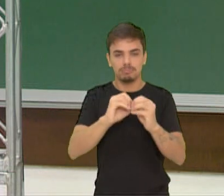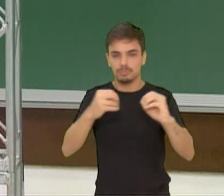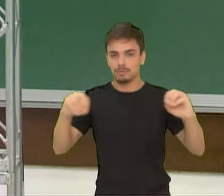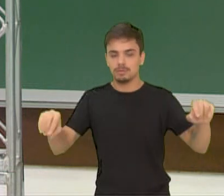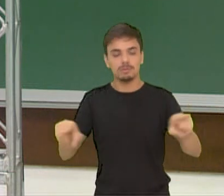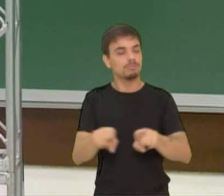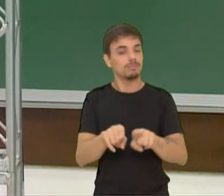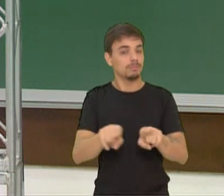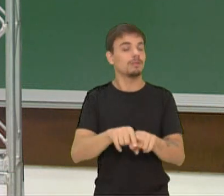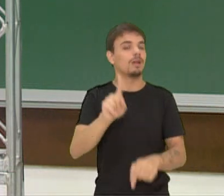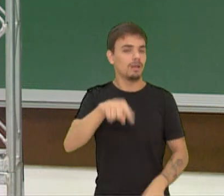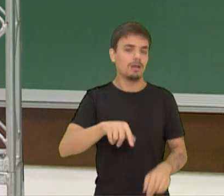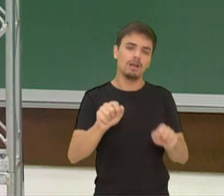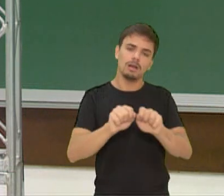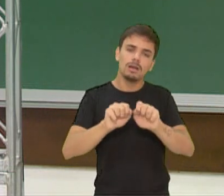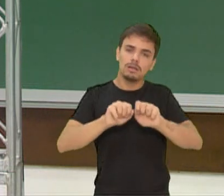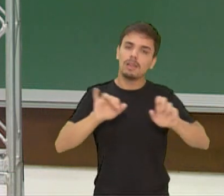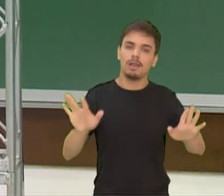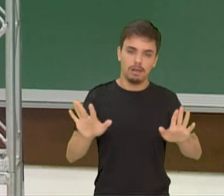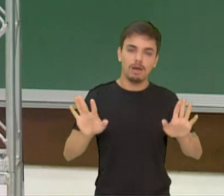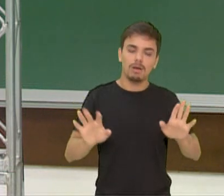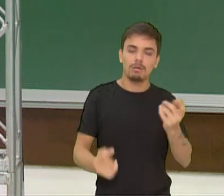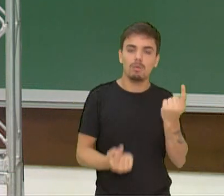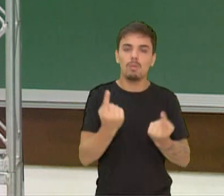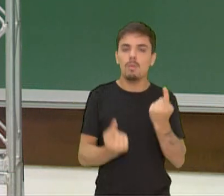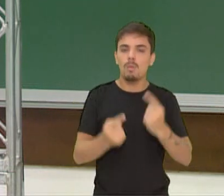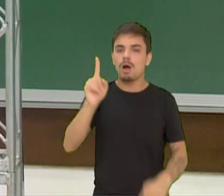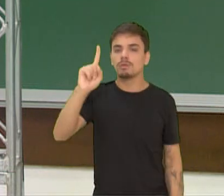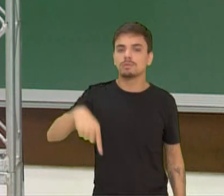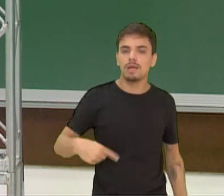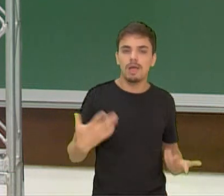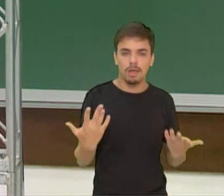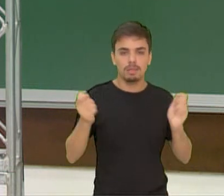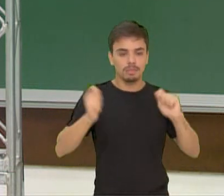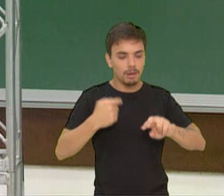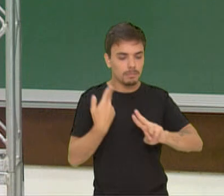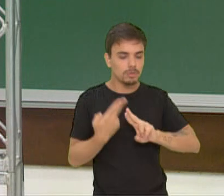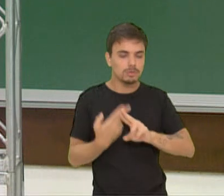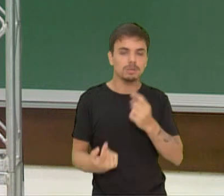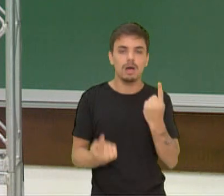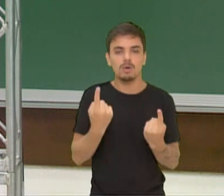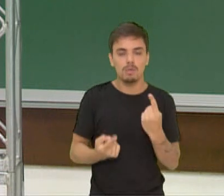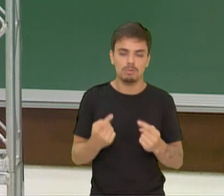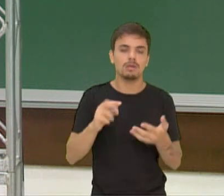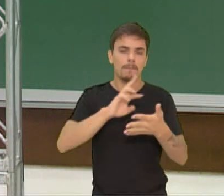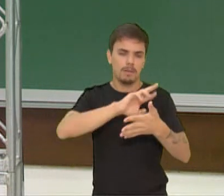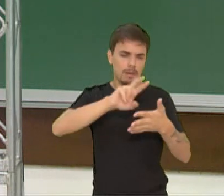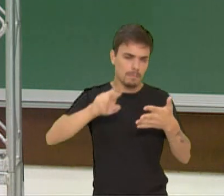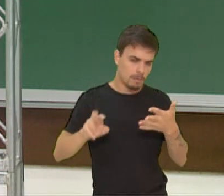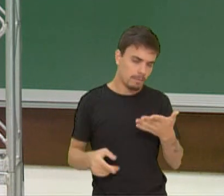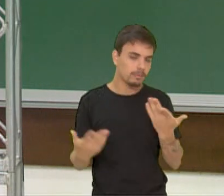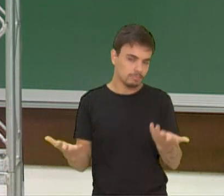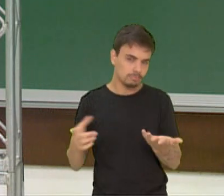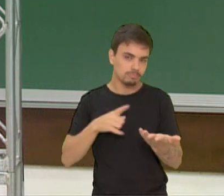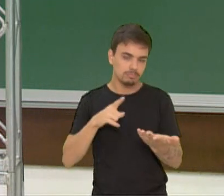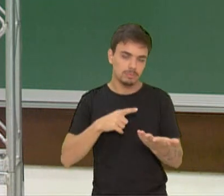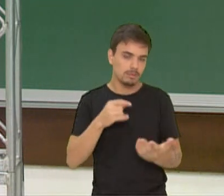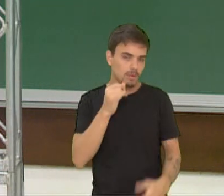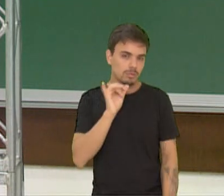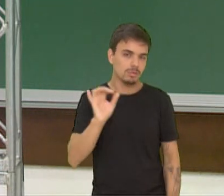ali. Bom, então é claro, quais são elas? Quais que eu posso usar, né? São várias ali. Então, não digo